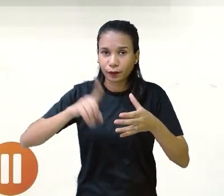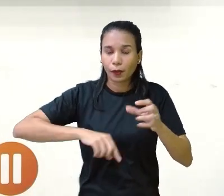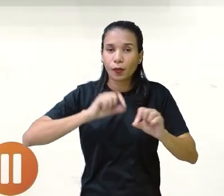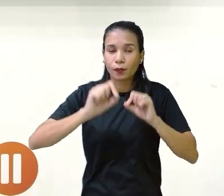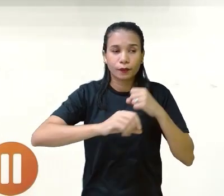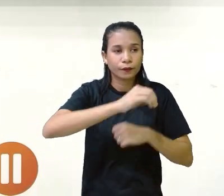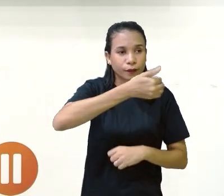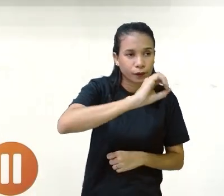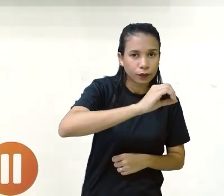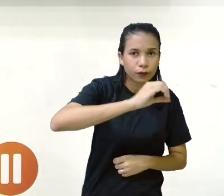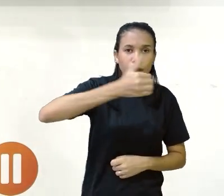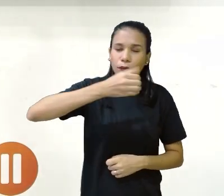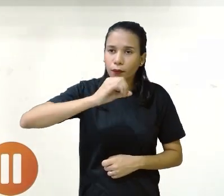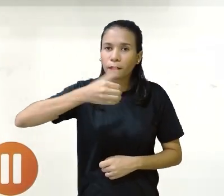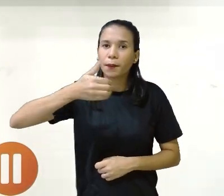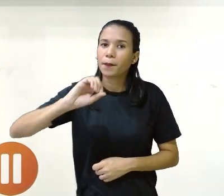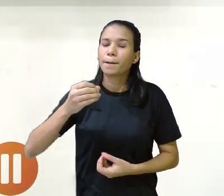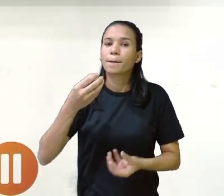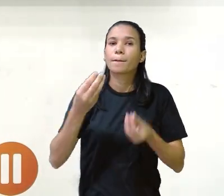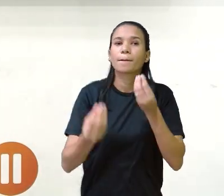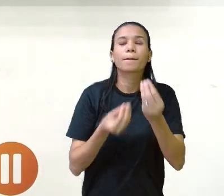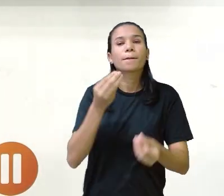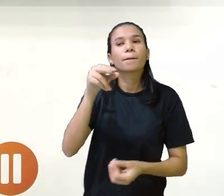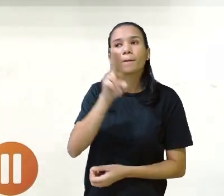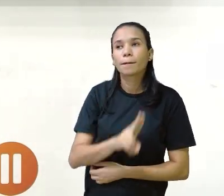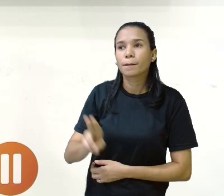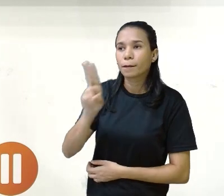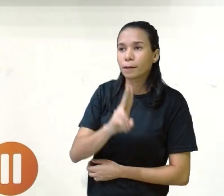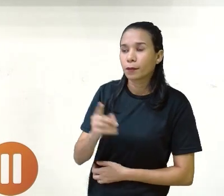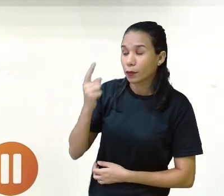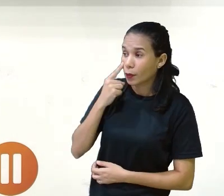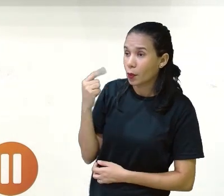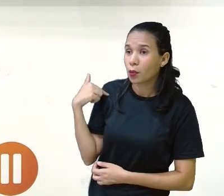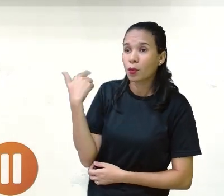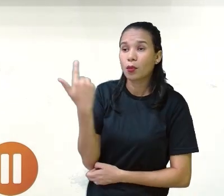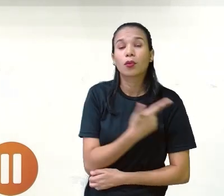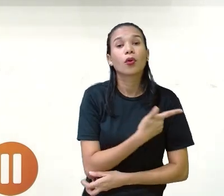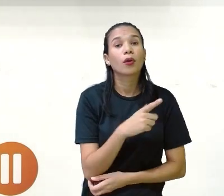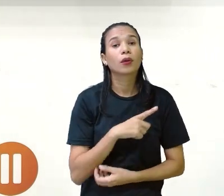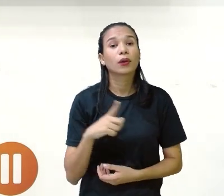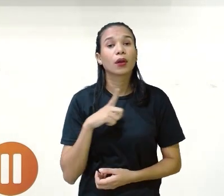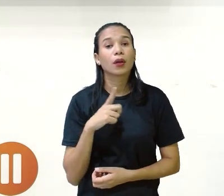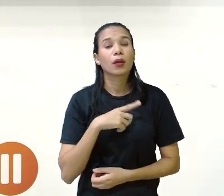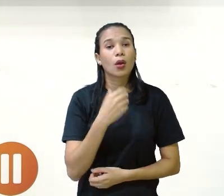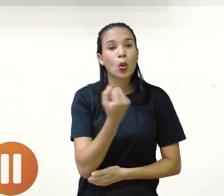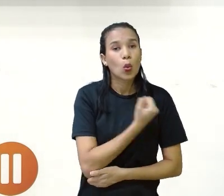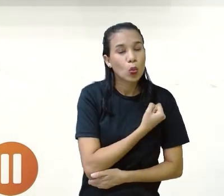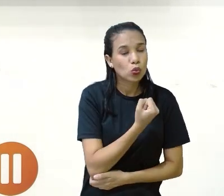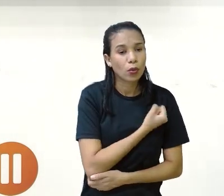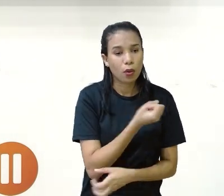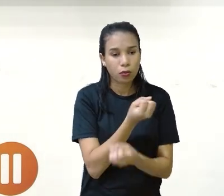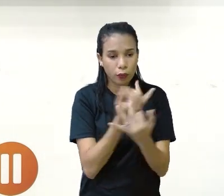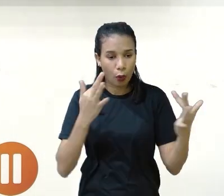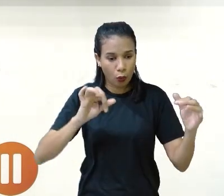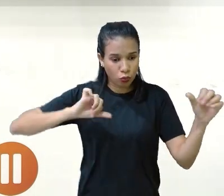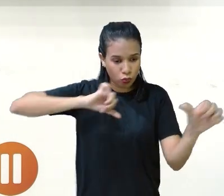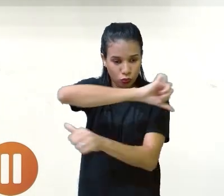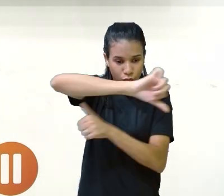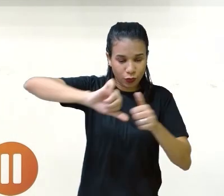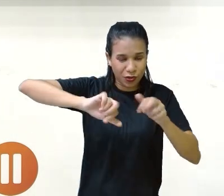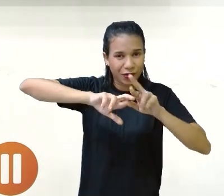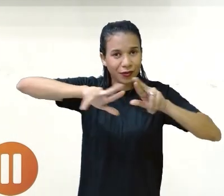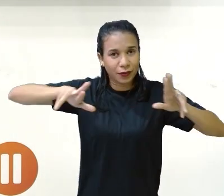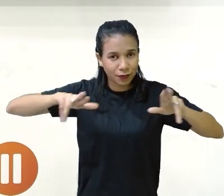10 e a partir desse agrupamento, né, a gente forma os numerais. Vocês já